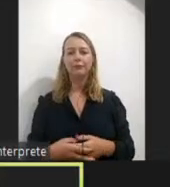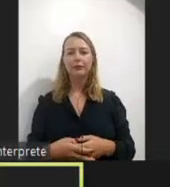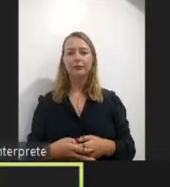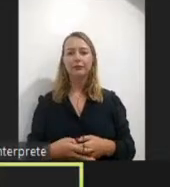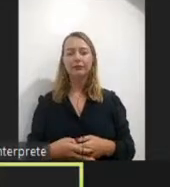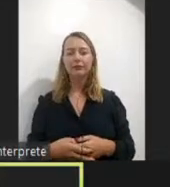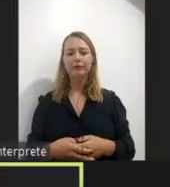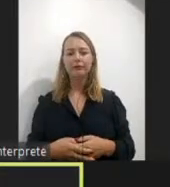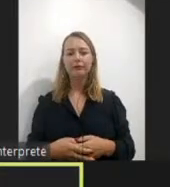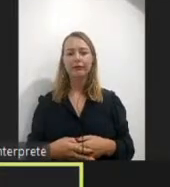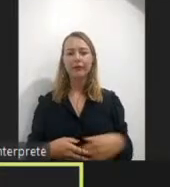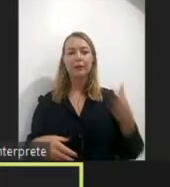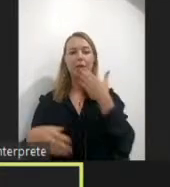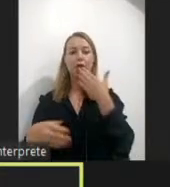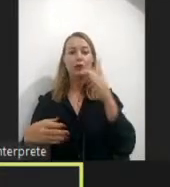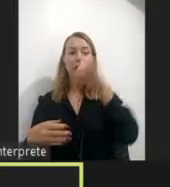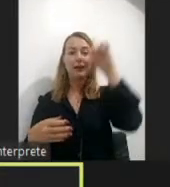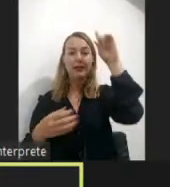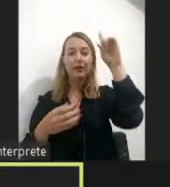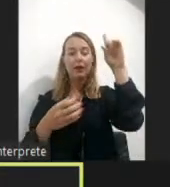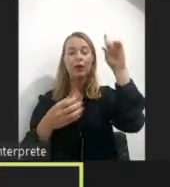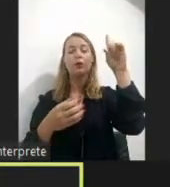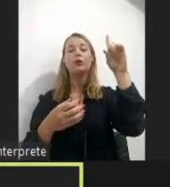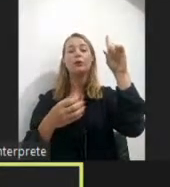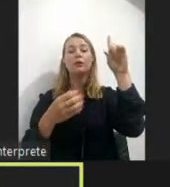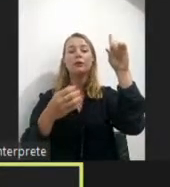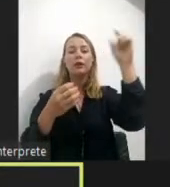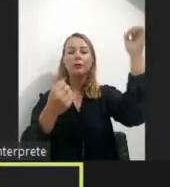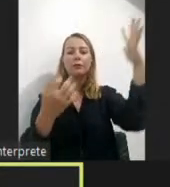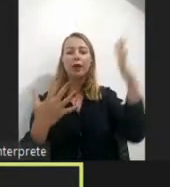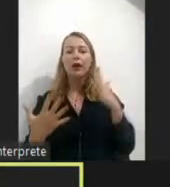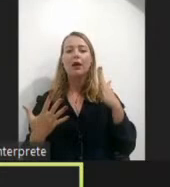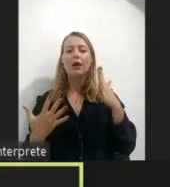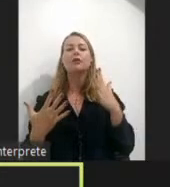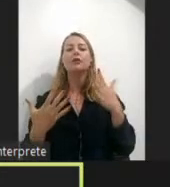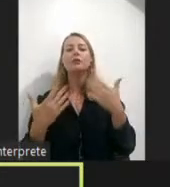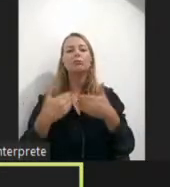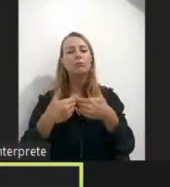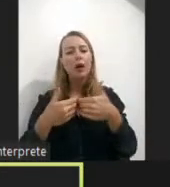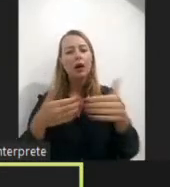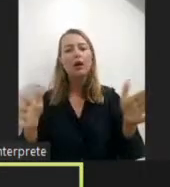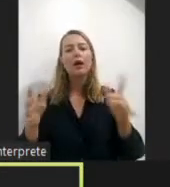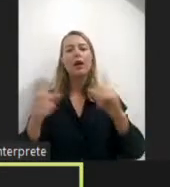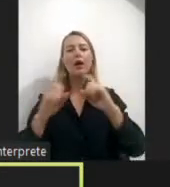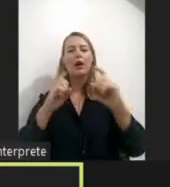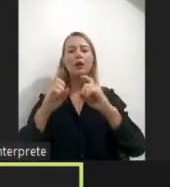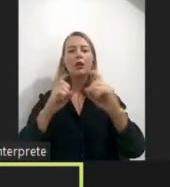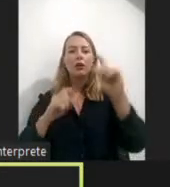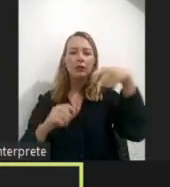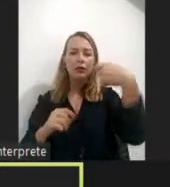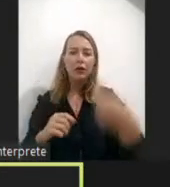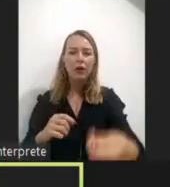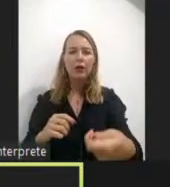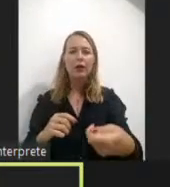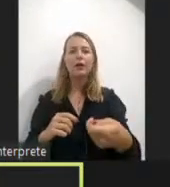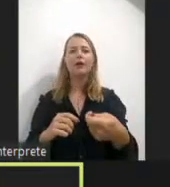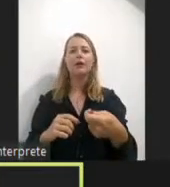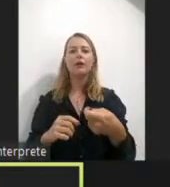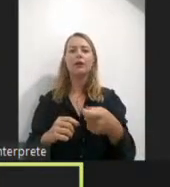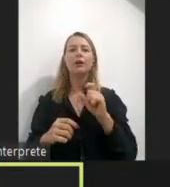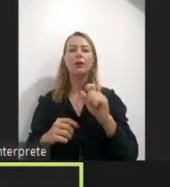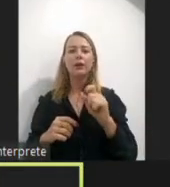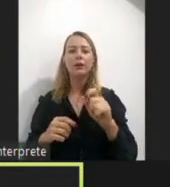Invocando a proteção de Deus, declaro aberta essa sessão solene que se destina a homenagear os